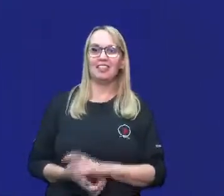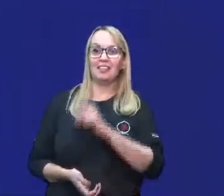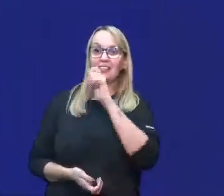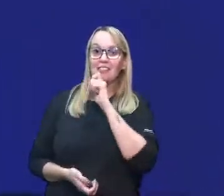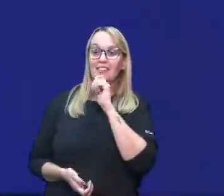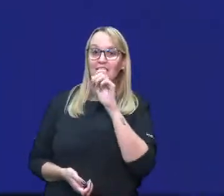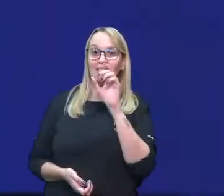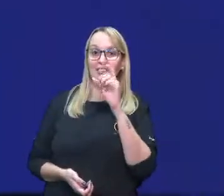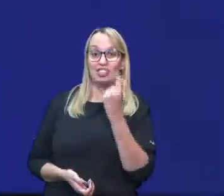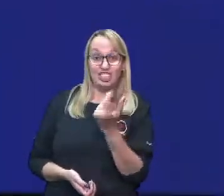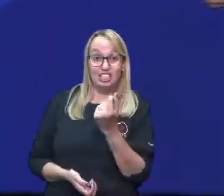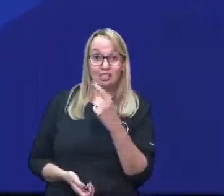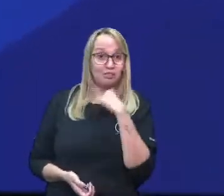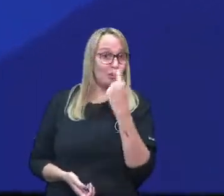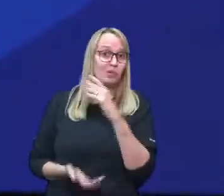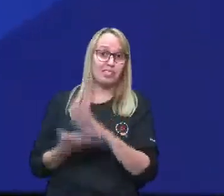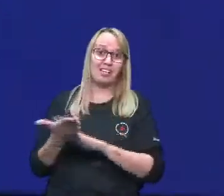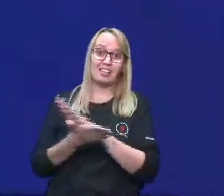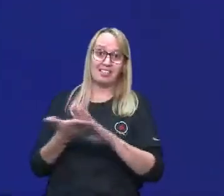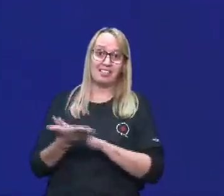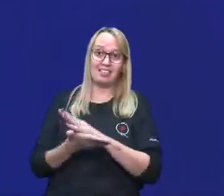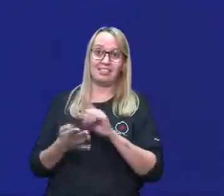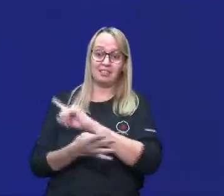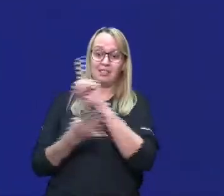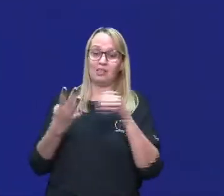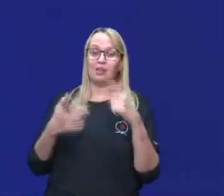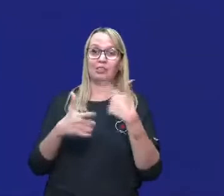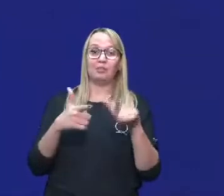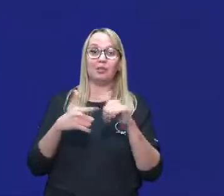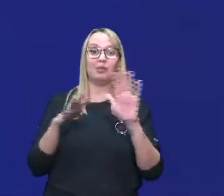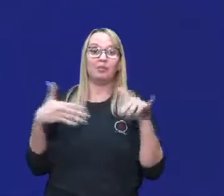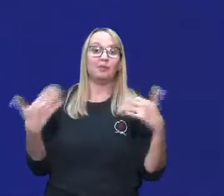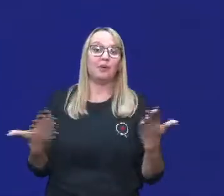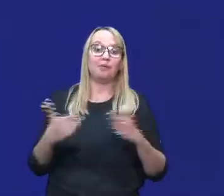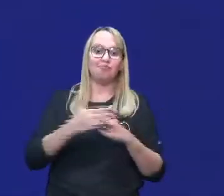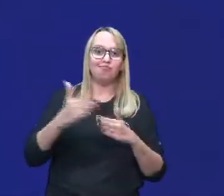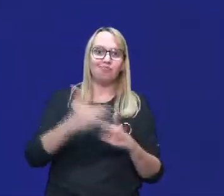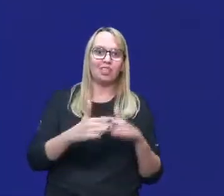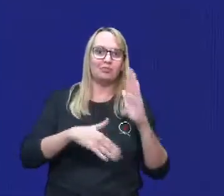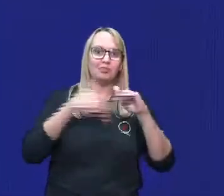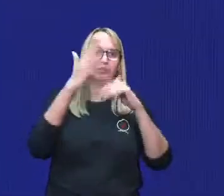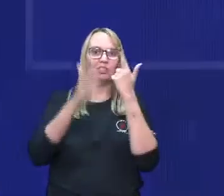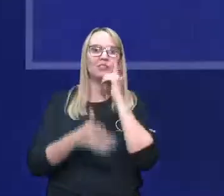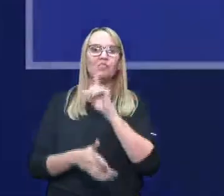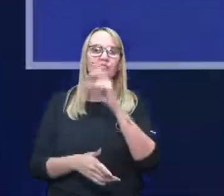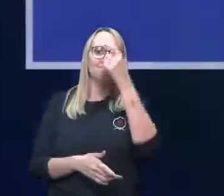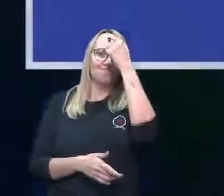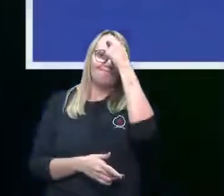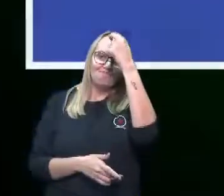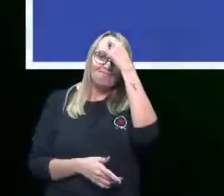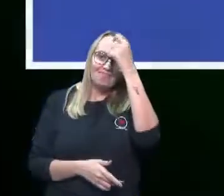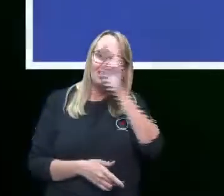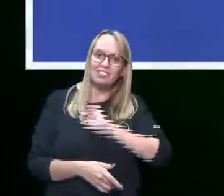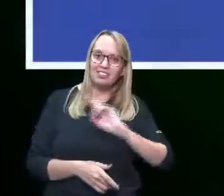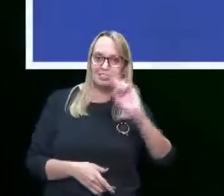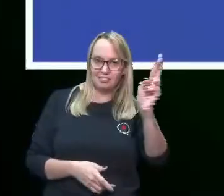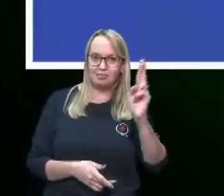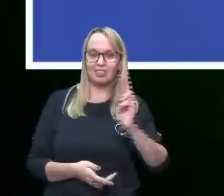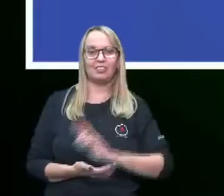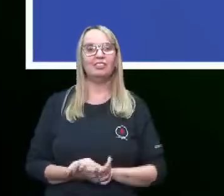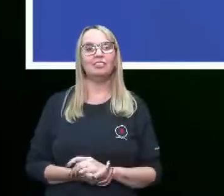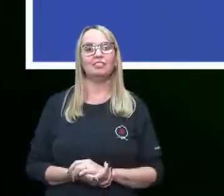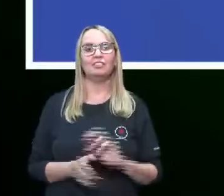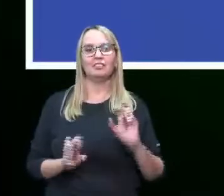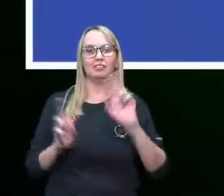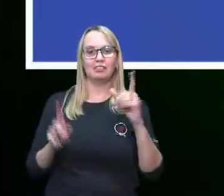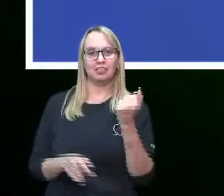ter. Aí sabe qual que é o quarto problema que nos impede de prosperar? A mentalidade religiosa sobre dinheiro.